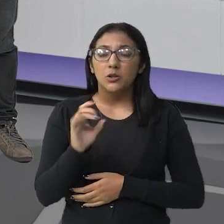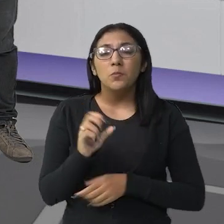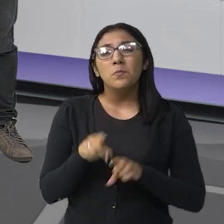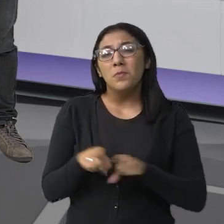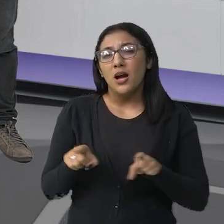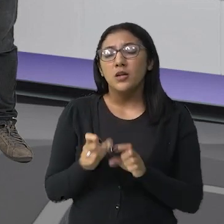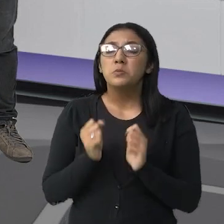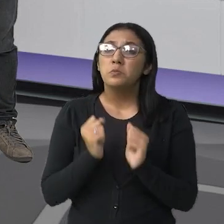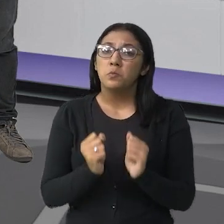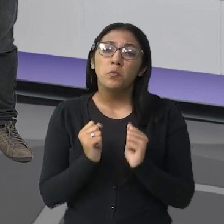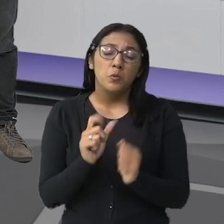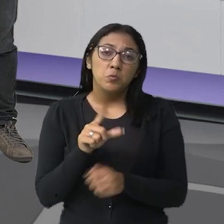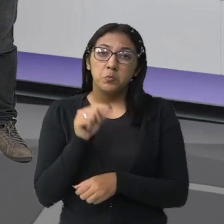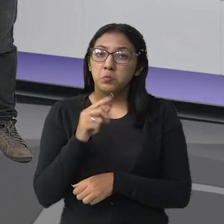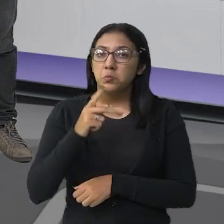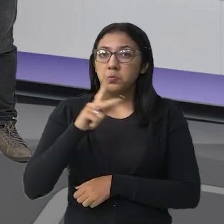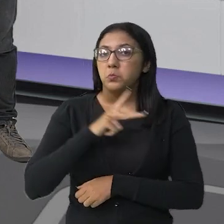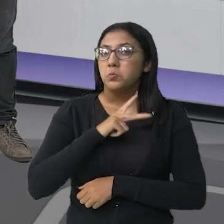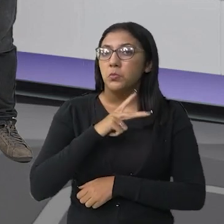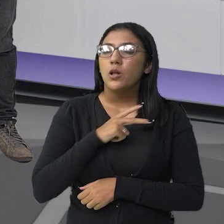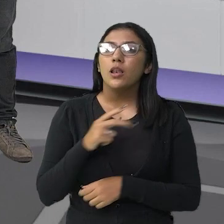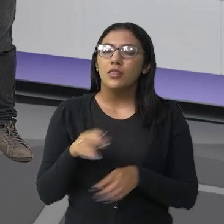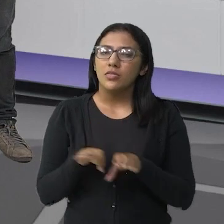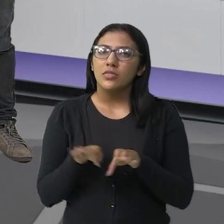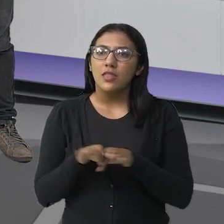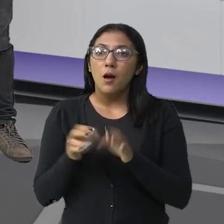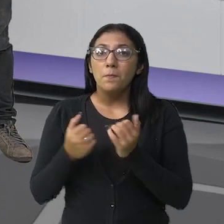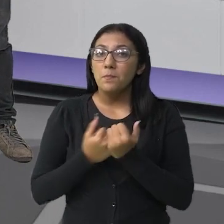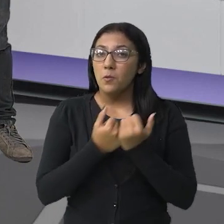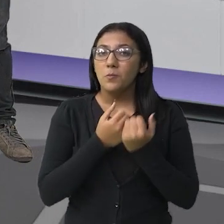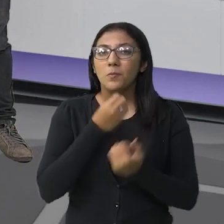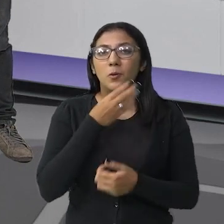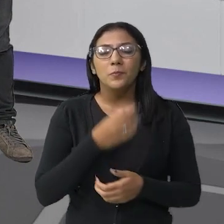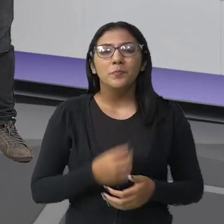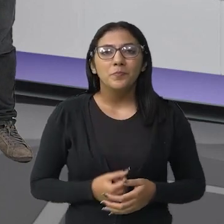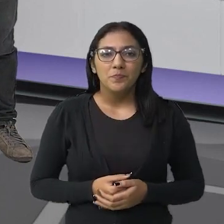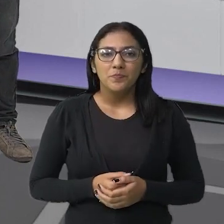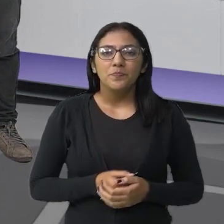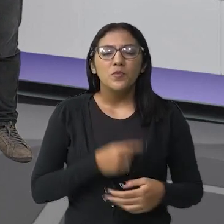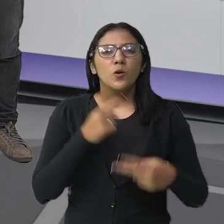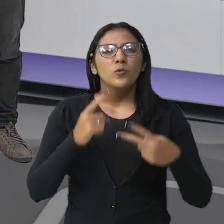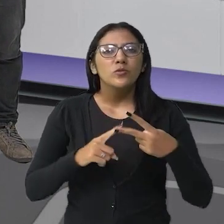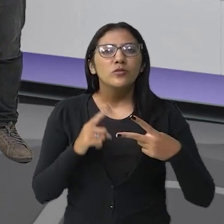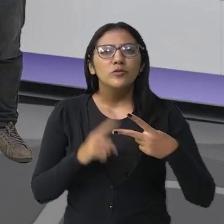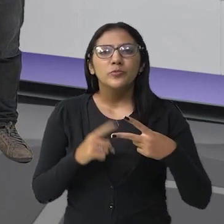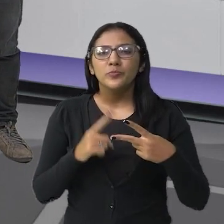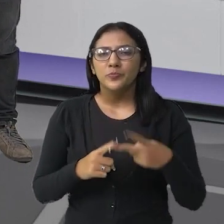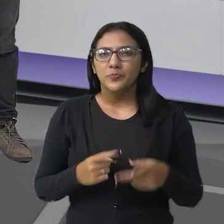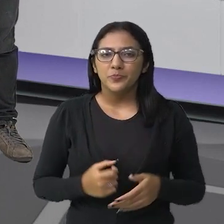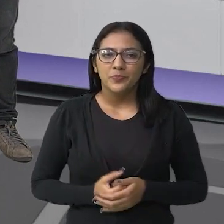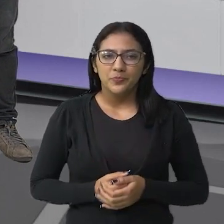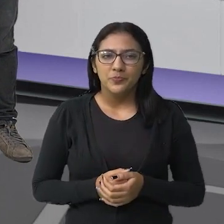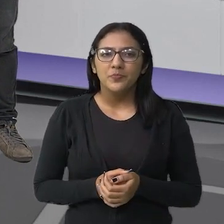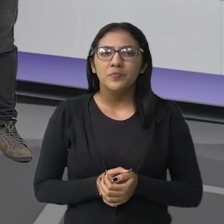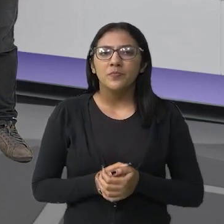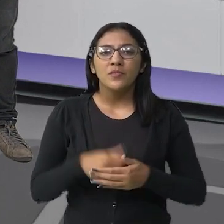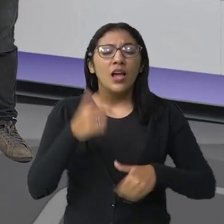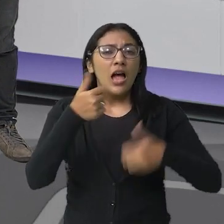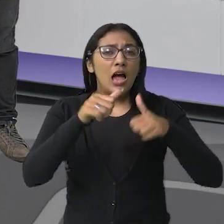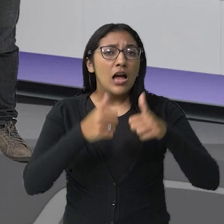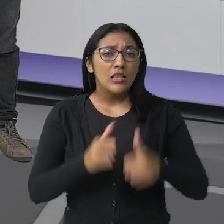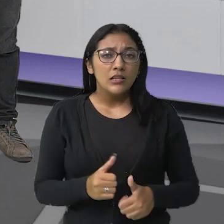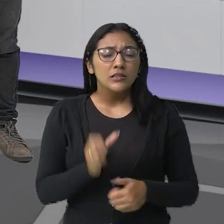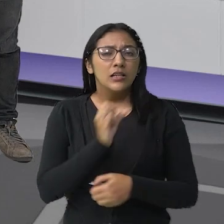utilizar a tabela, ela vai lhe ajudar bastante, tá bom? Vamos ver o nosso segundo passo, olha só. Analisar se